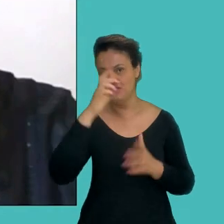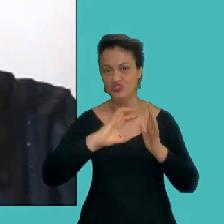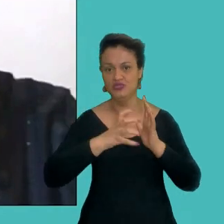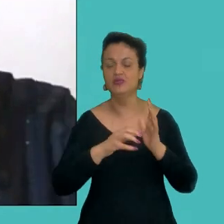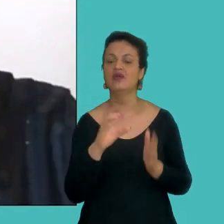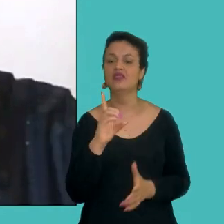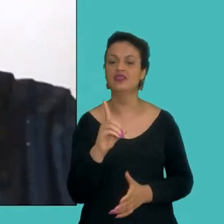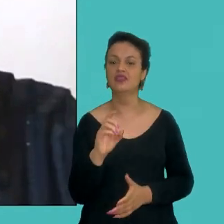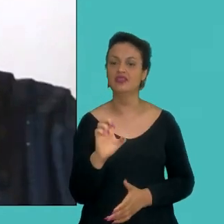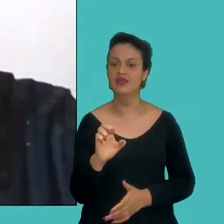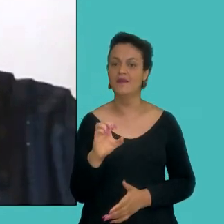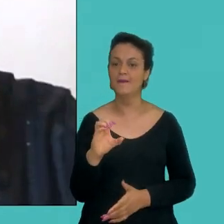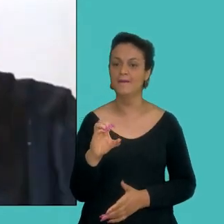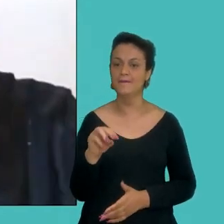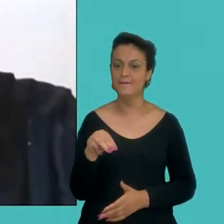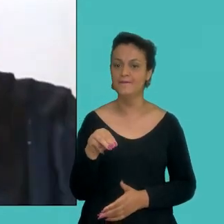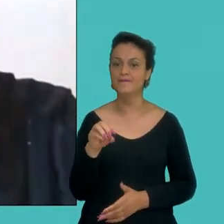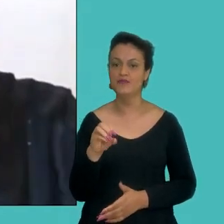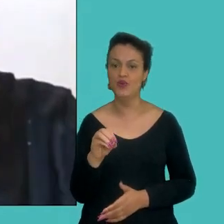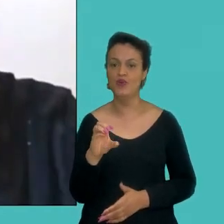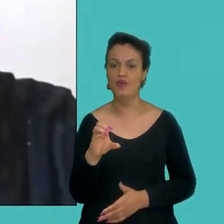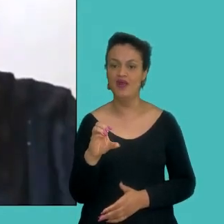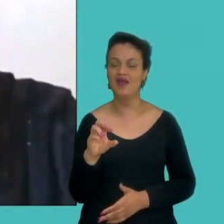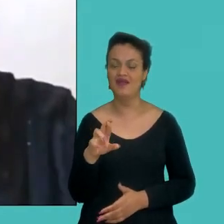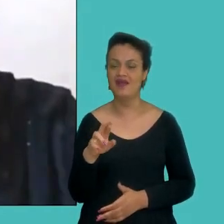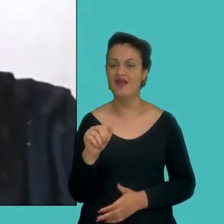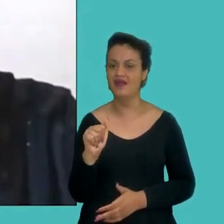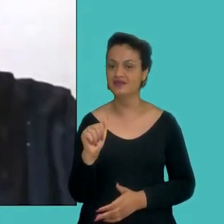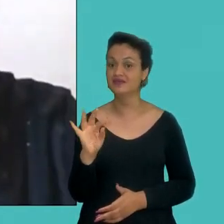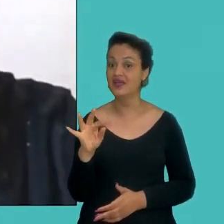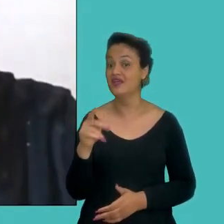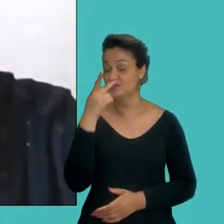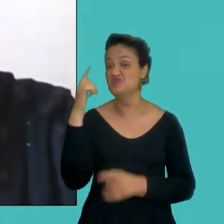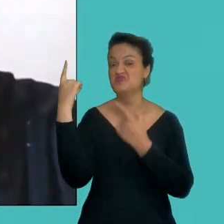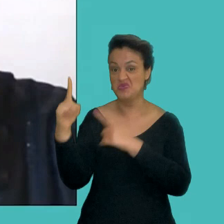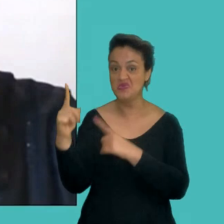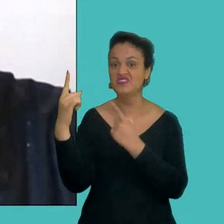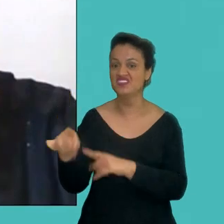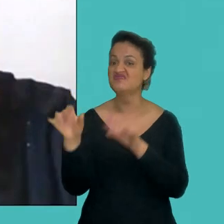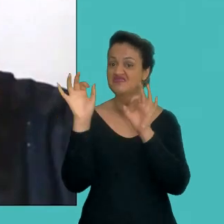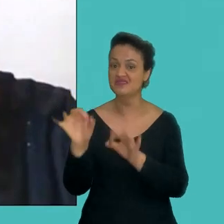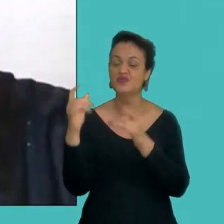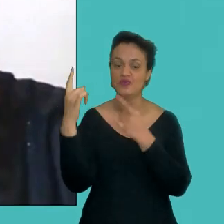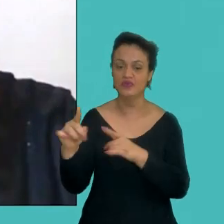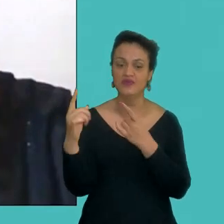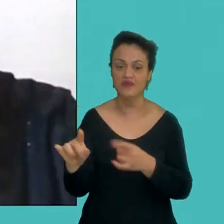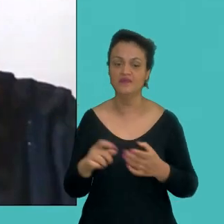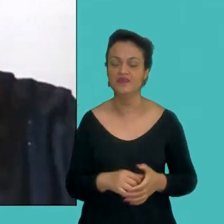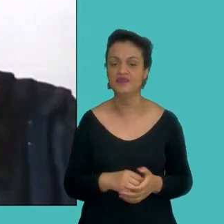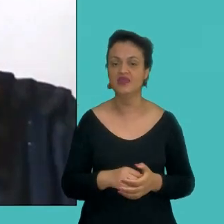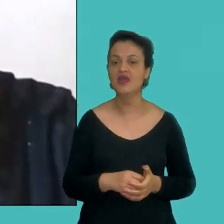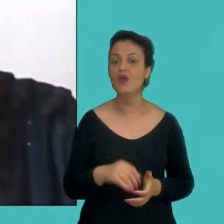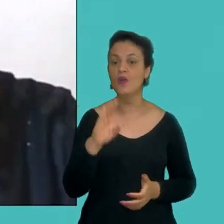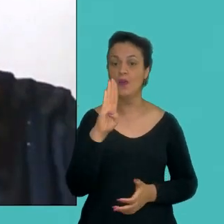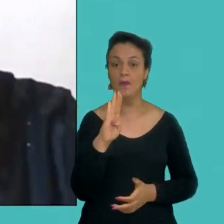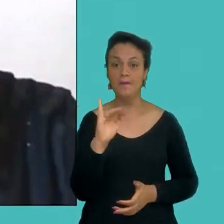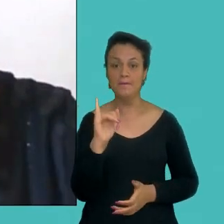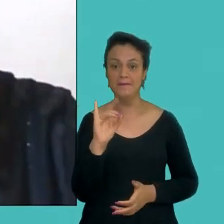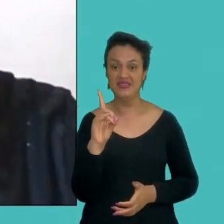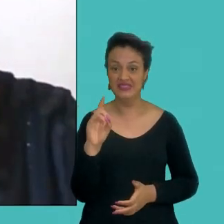um massacre eleitoral no final do ano sem precedentes. A figura do Biden